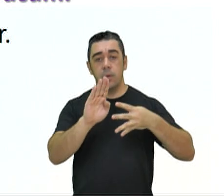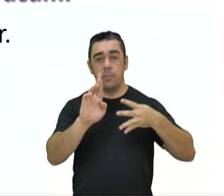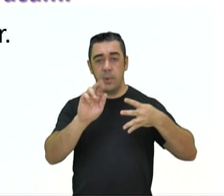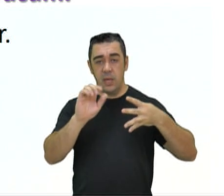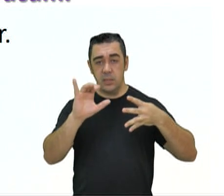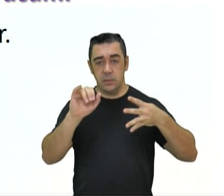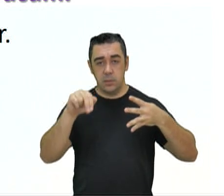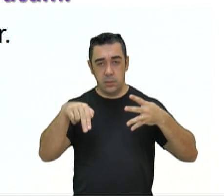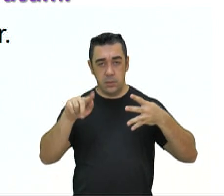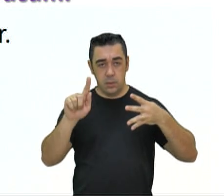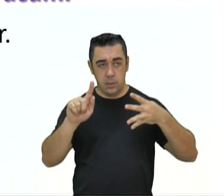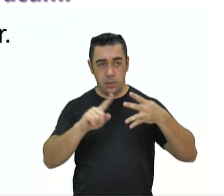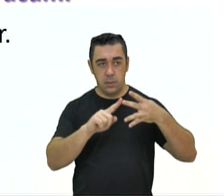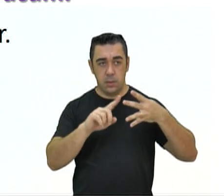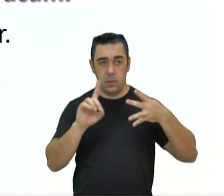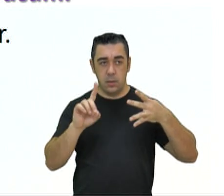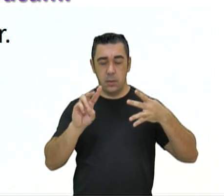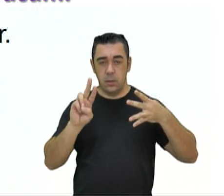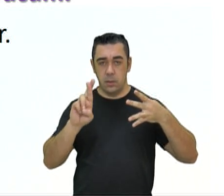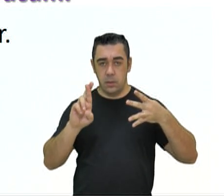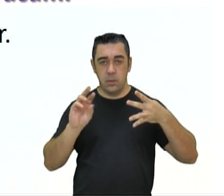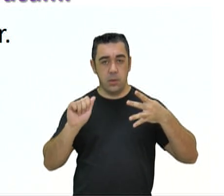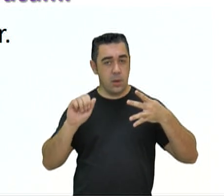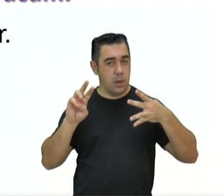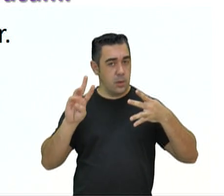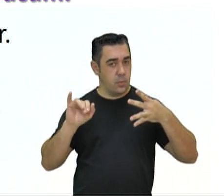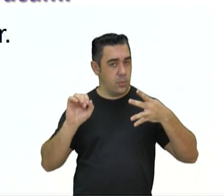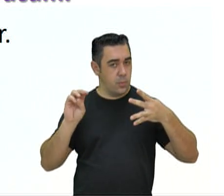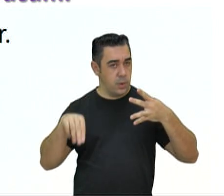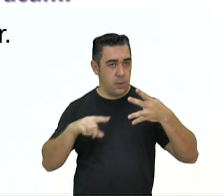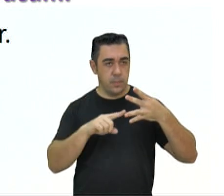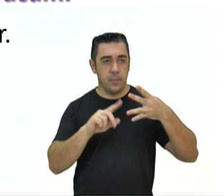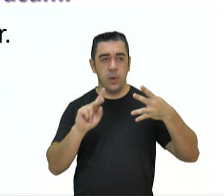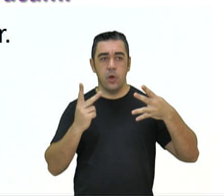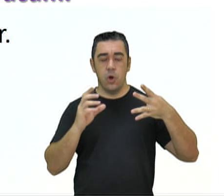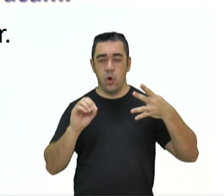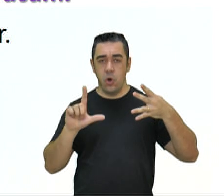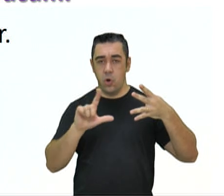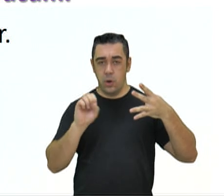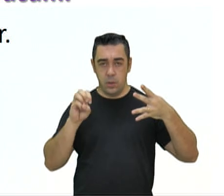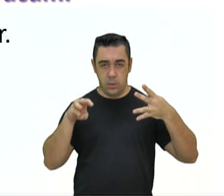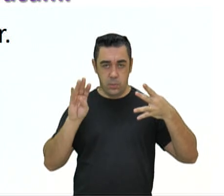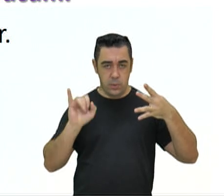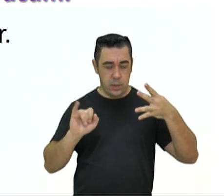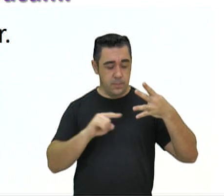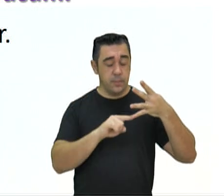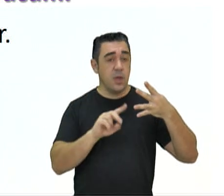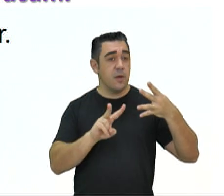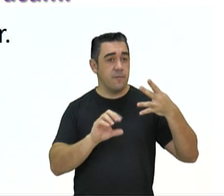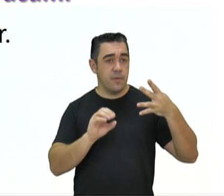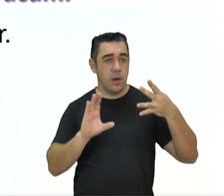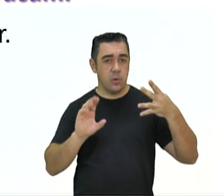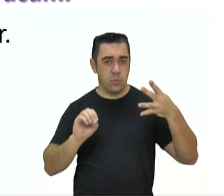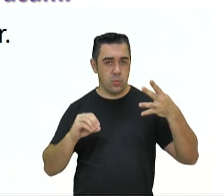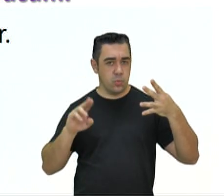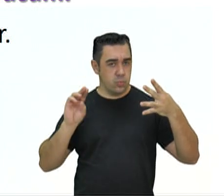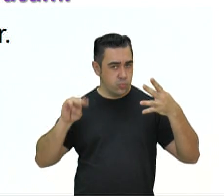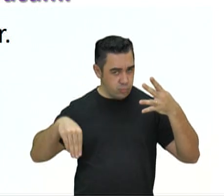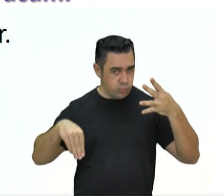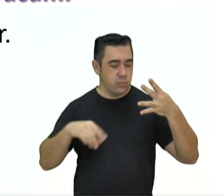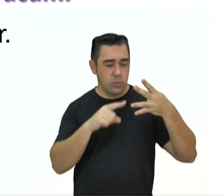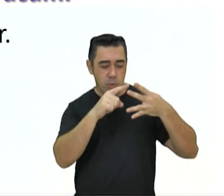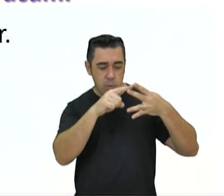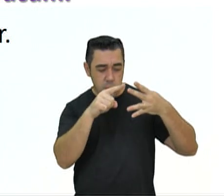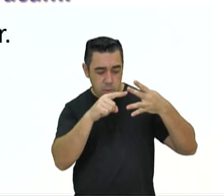que é o bracing, o dry-in, o hollowing e o stomach vacuum. Então, são os 4